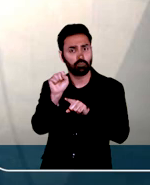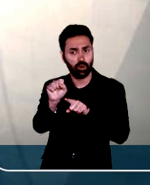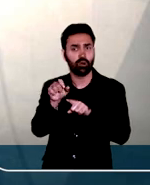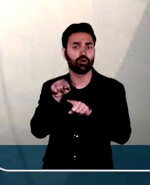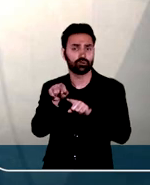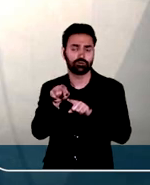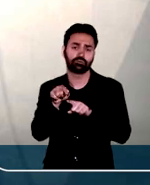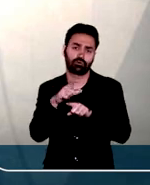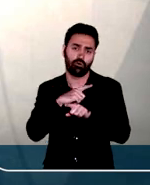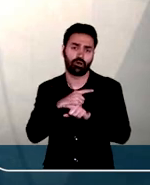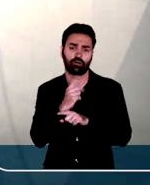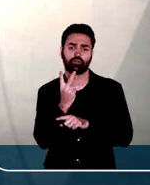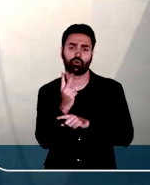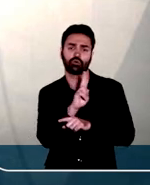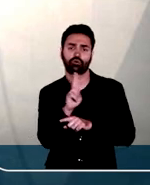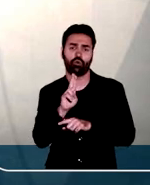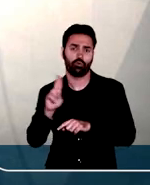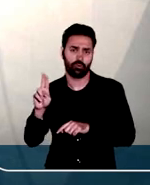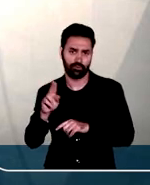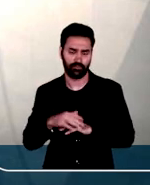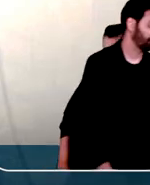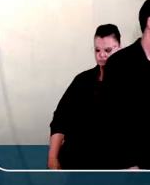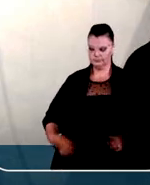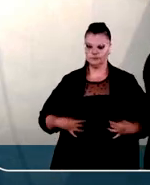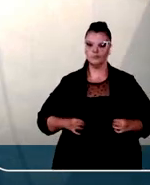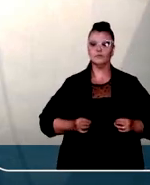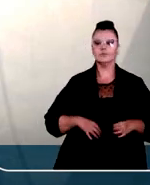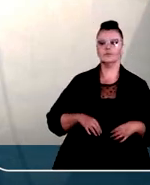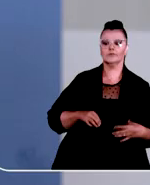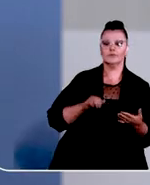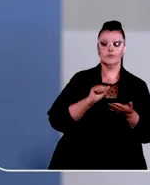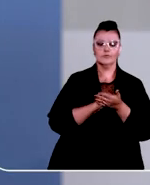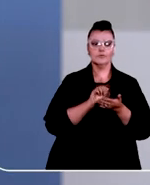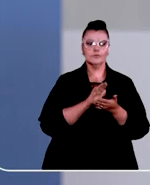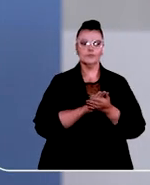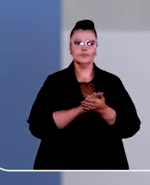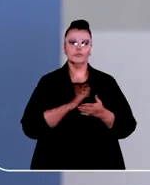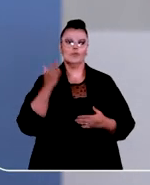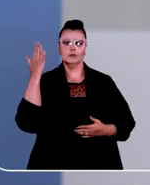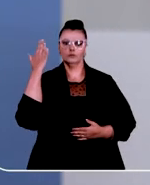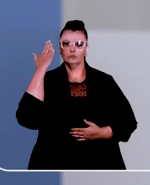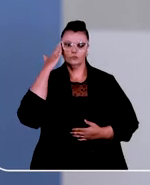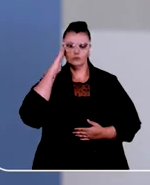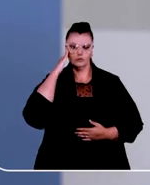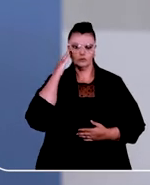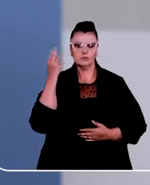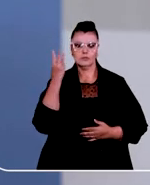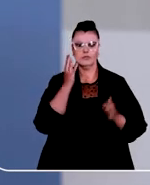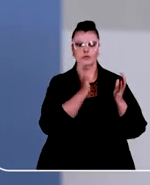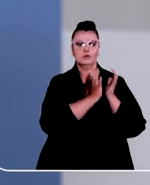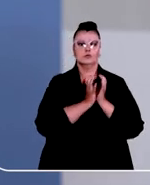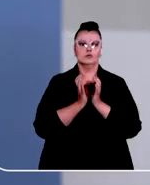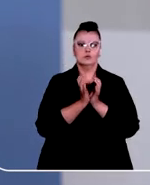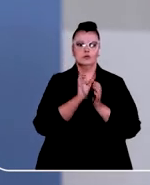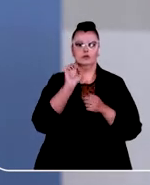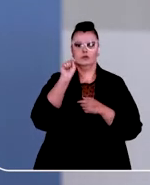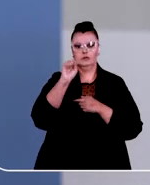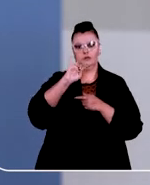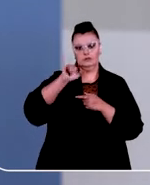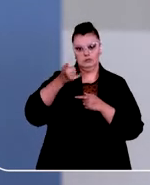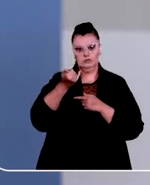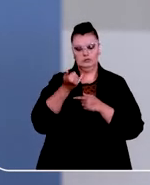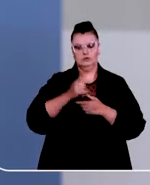inclusão de determinada partícula para deixar o prenome duplo ou composto valor da causa em Ação monitória não